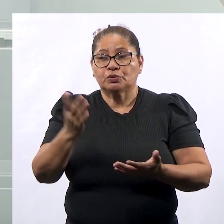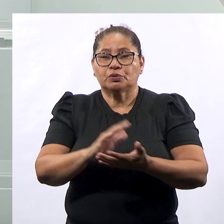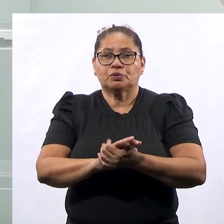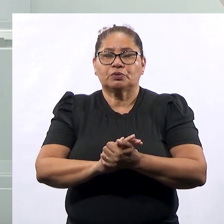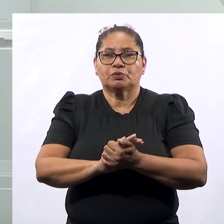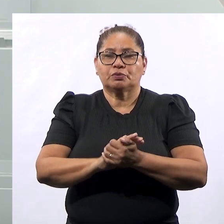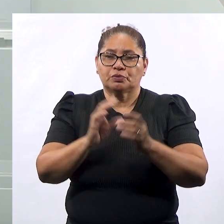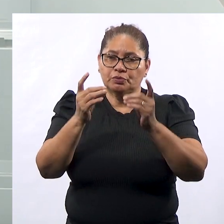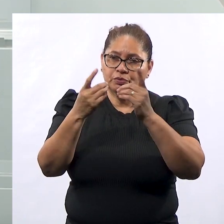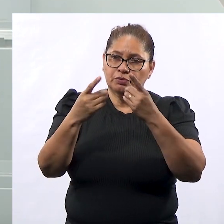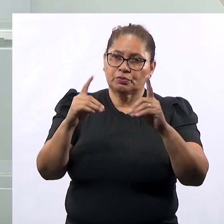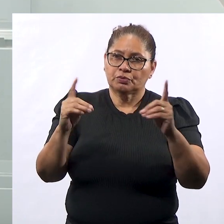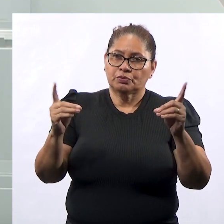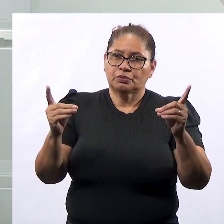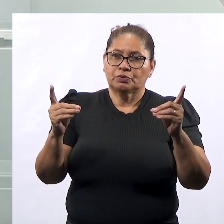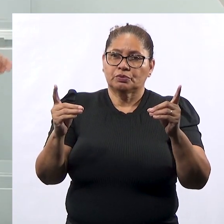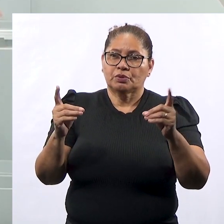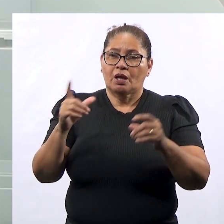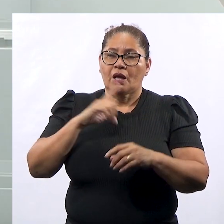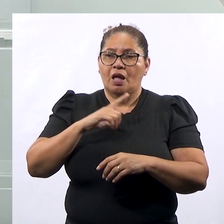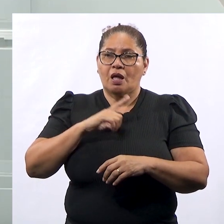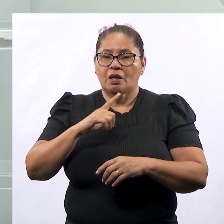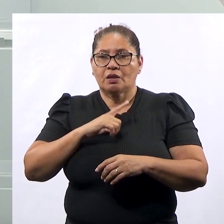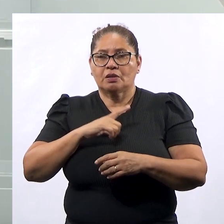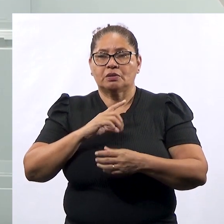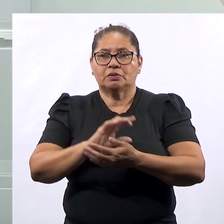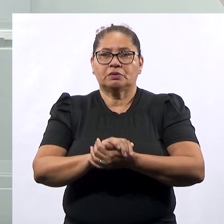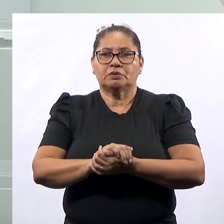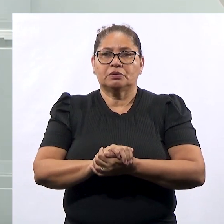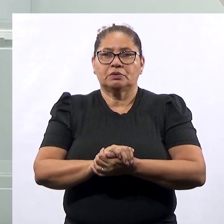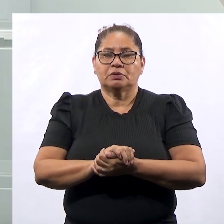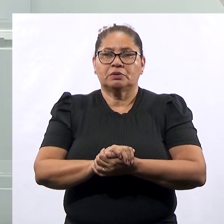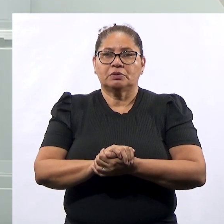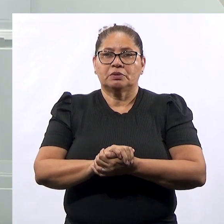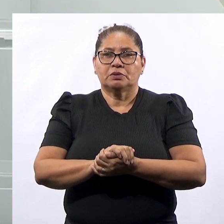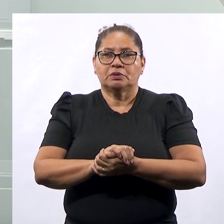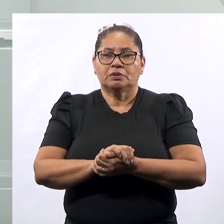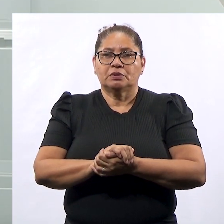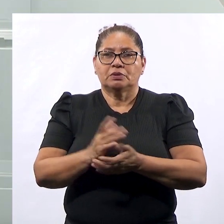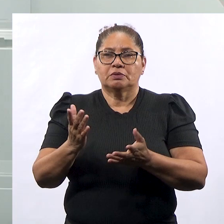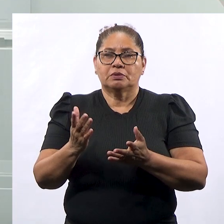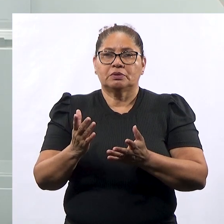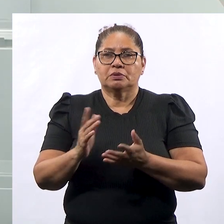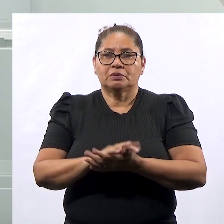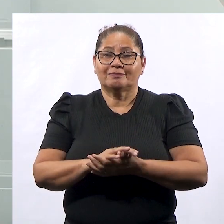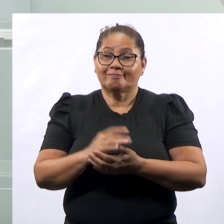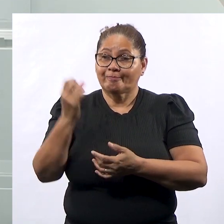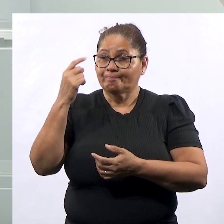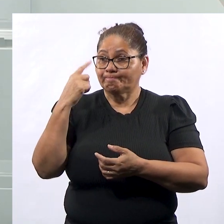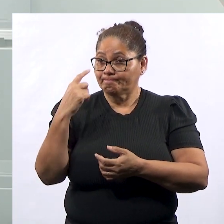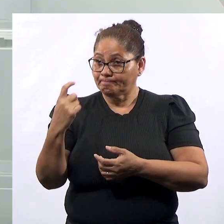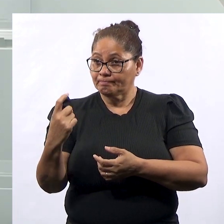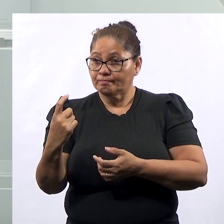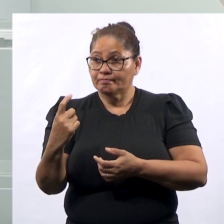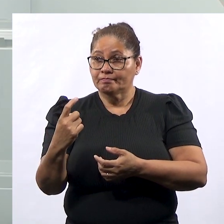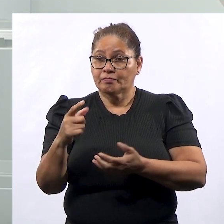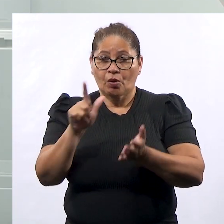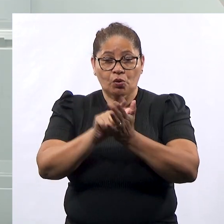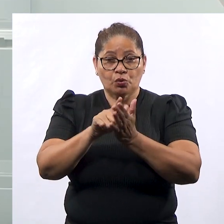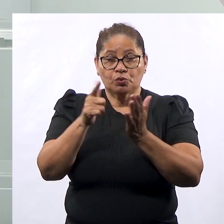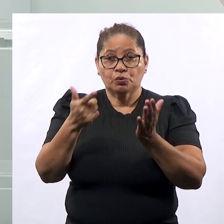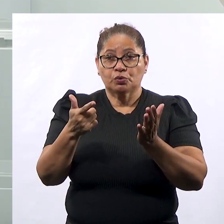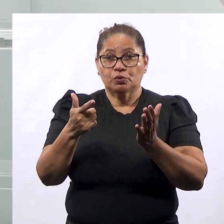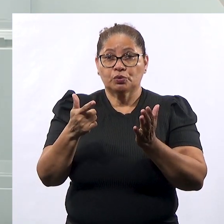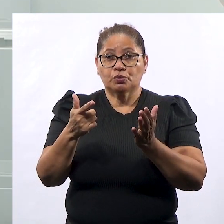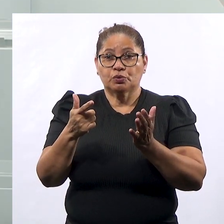própria ação didática. Então, olha, tem até vou fazer uma passagem para vocês que é muito interessante. Tem uma